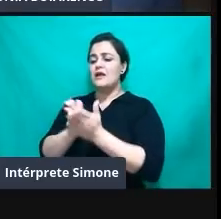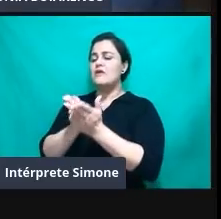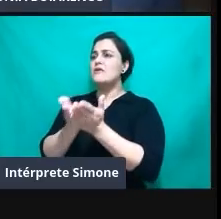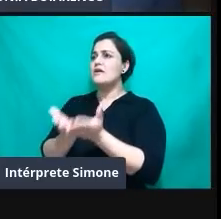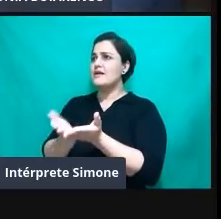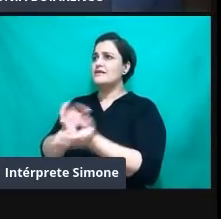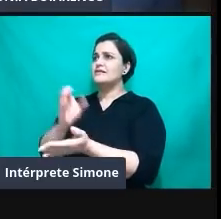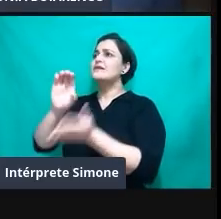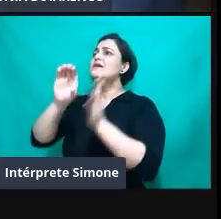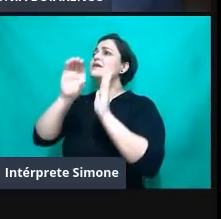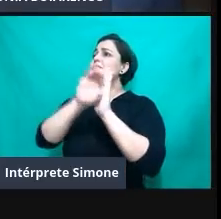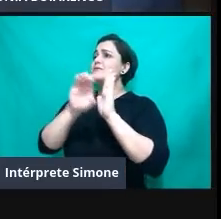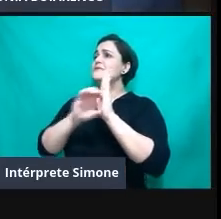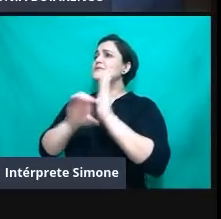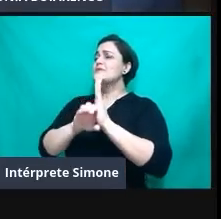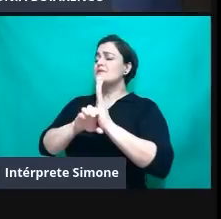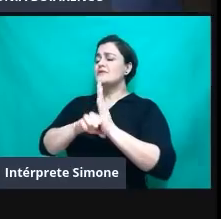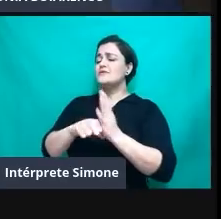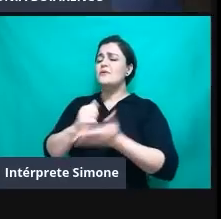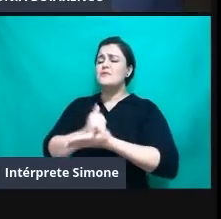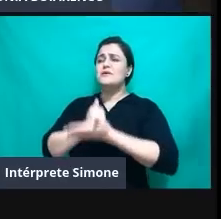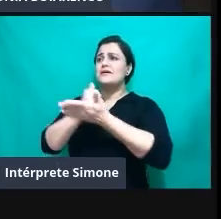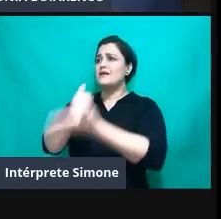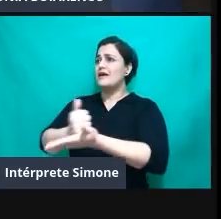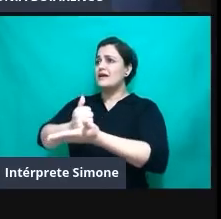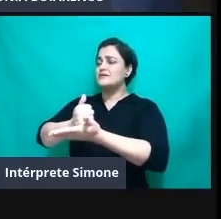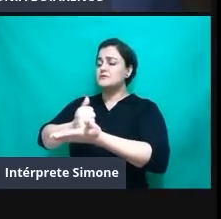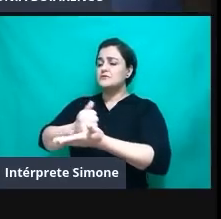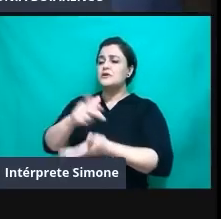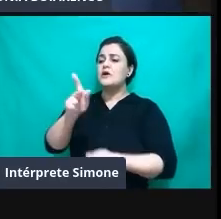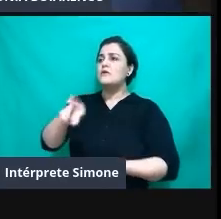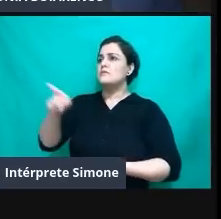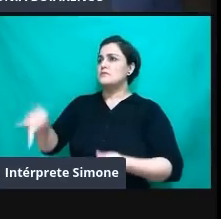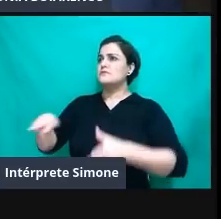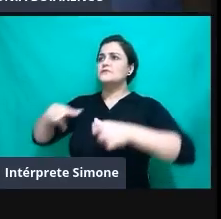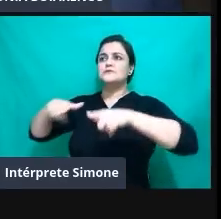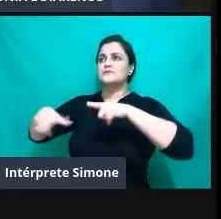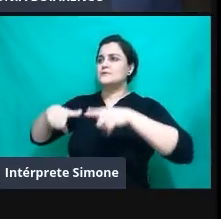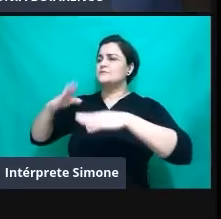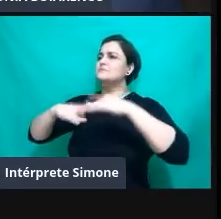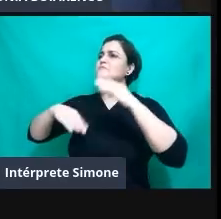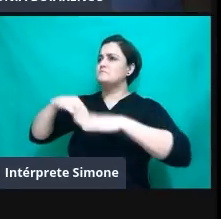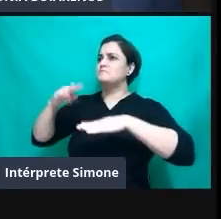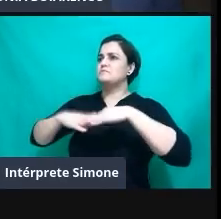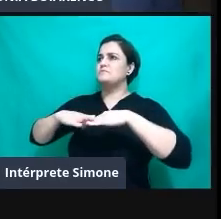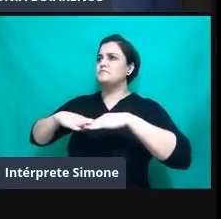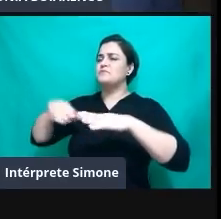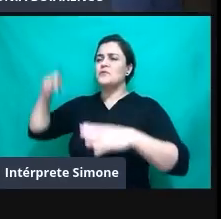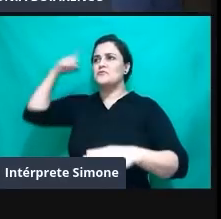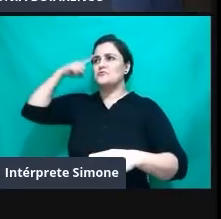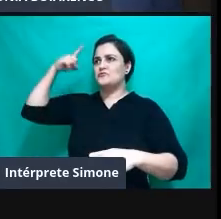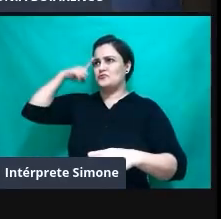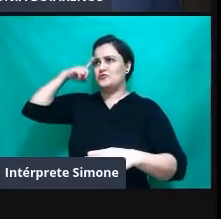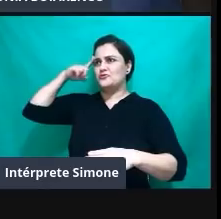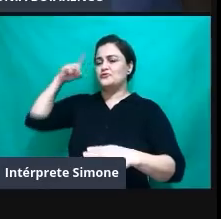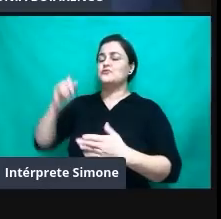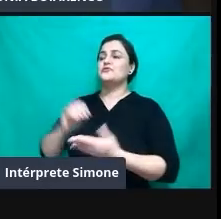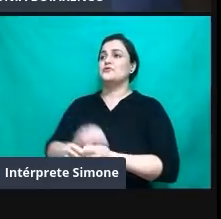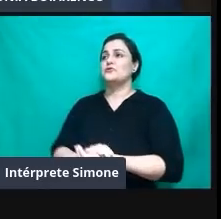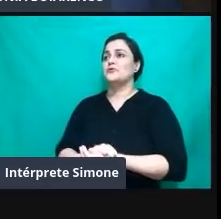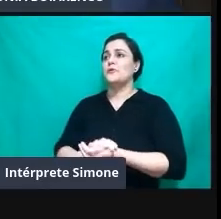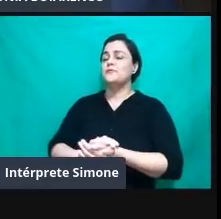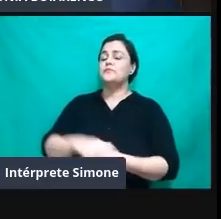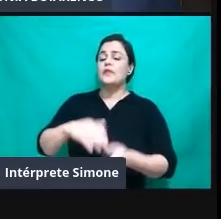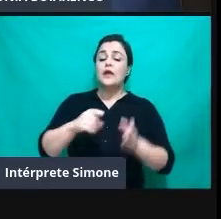direções ao professor, às escolas, no seu trabalho pedagógico. Então, veio em 2000 a sequência